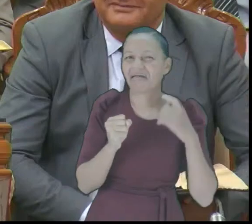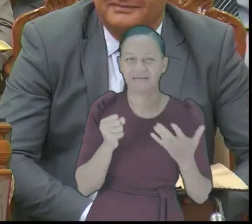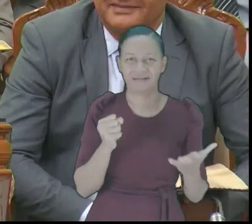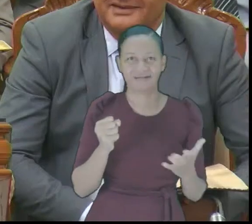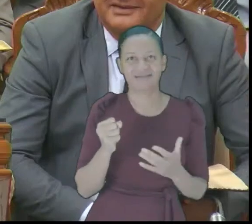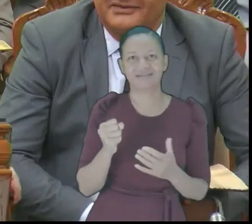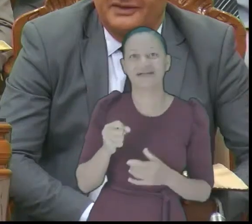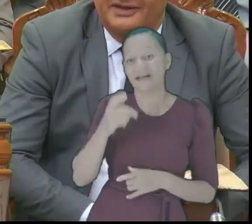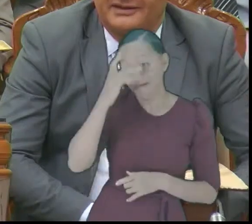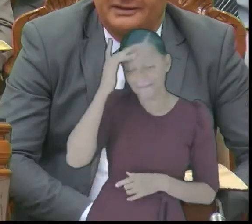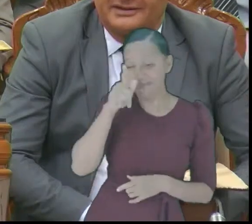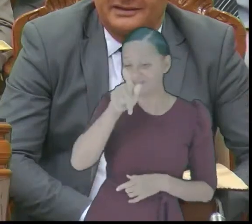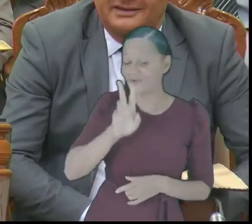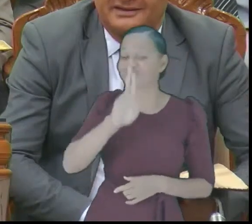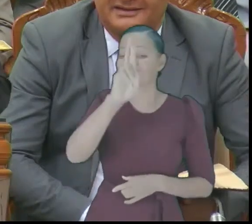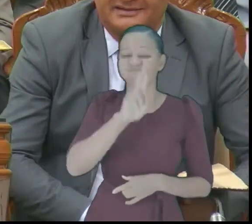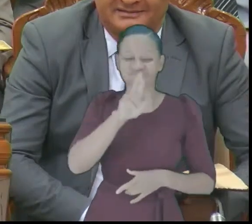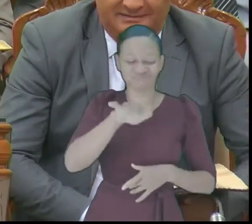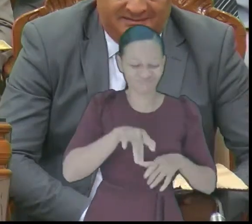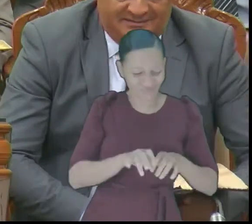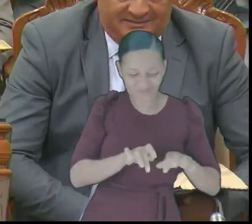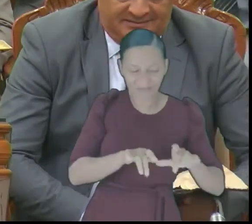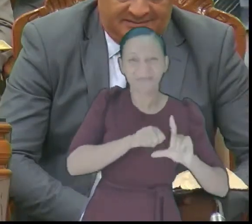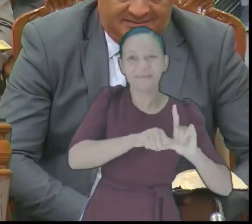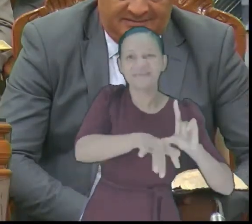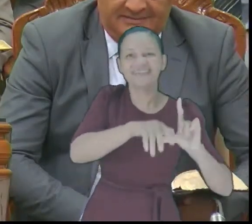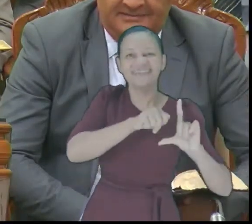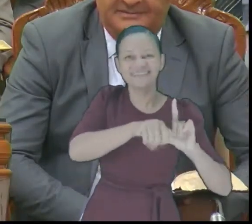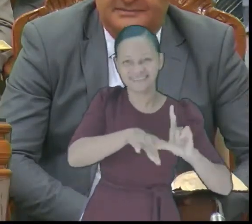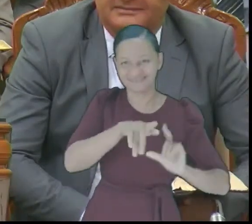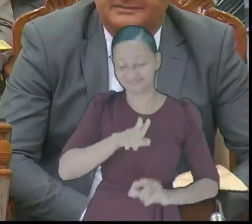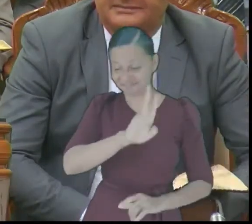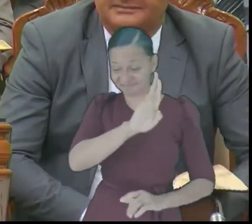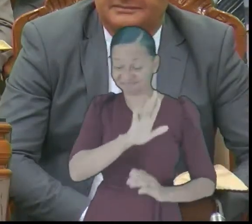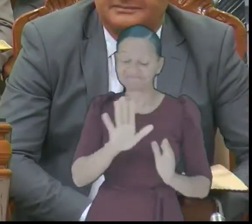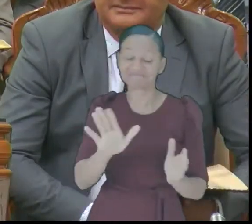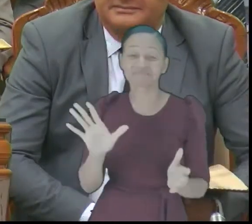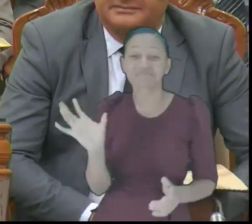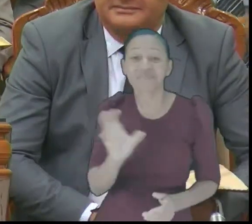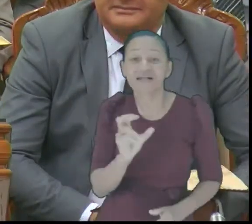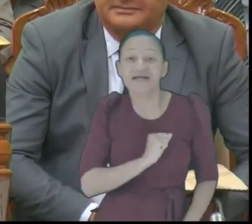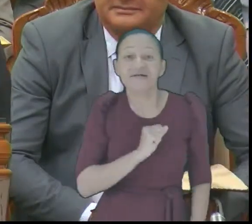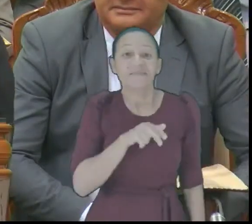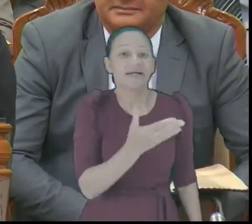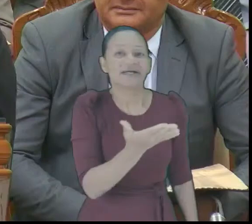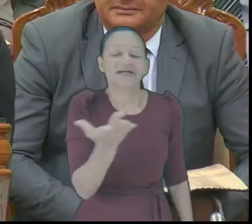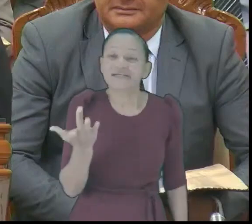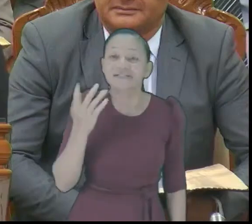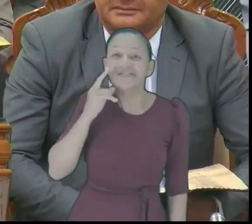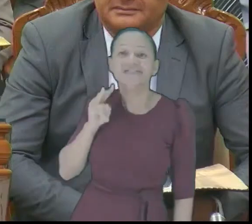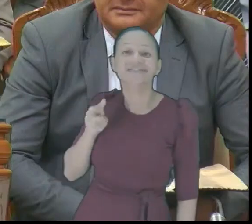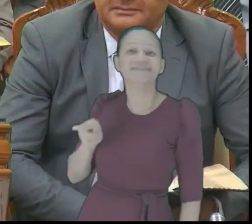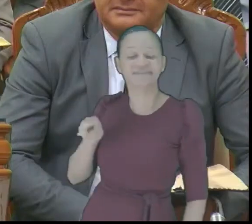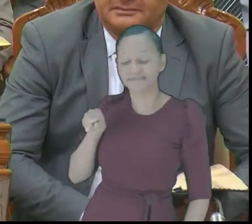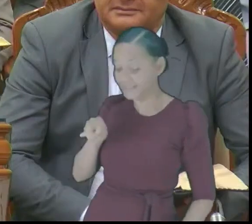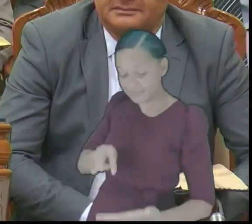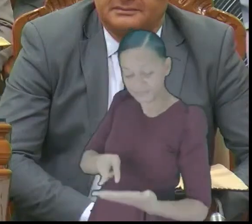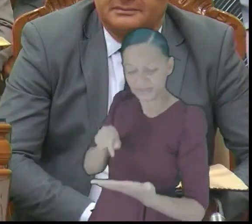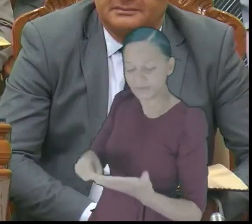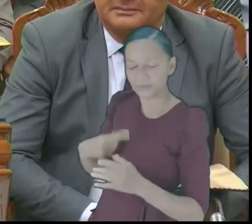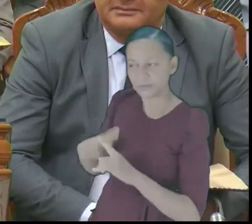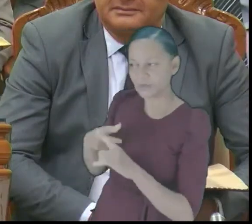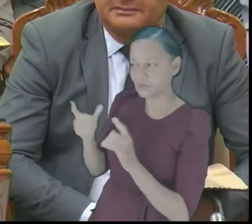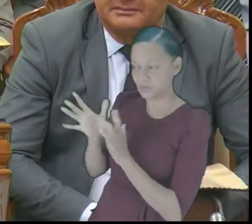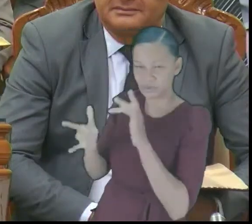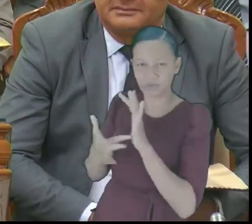É o pessoal lá da coisa. Então, irmãos amados, nós vemos aqui porque Jesus